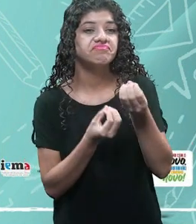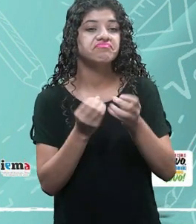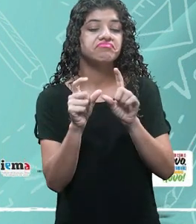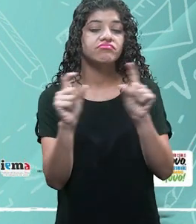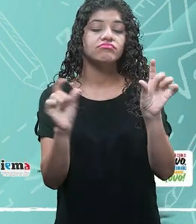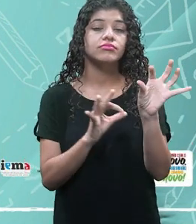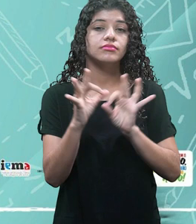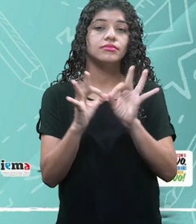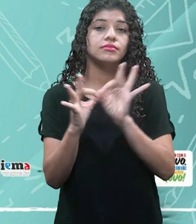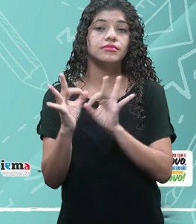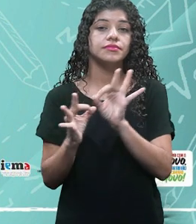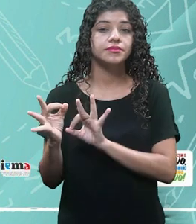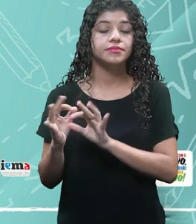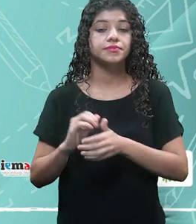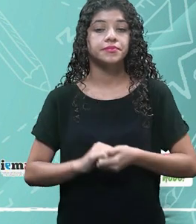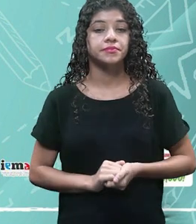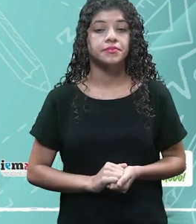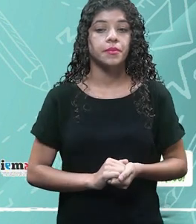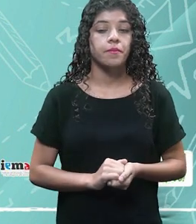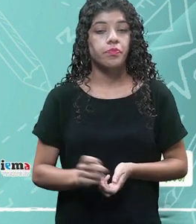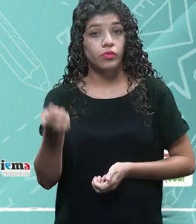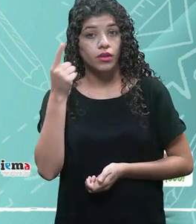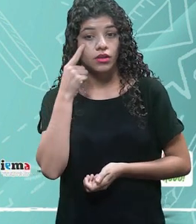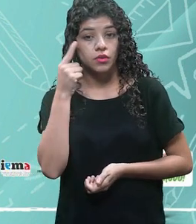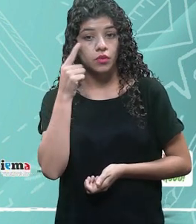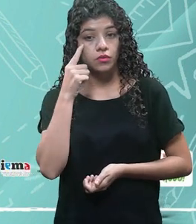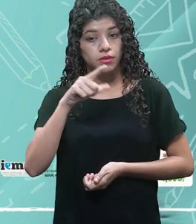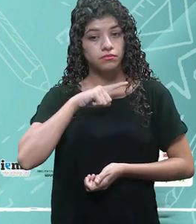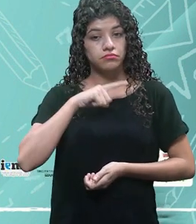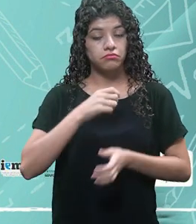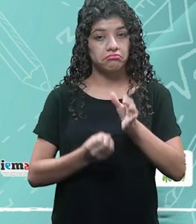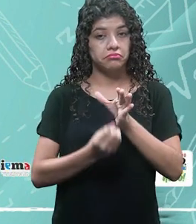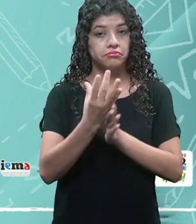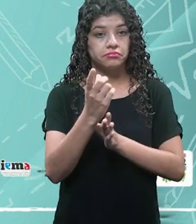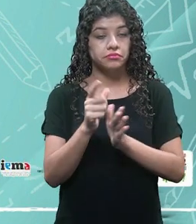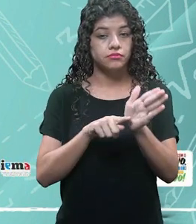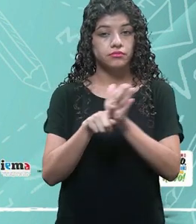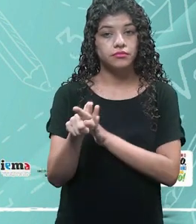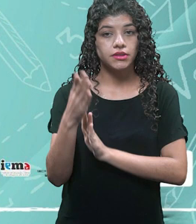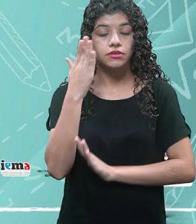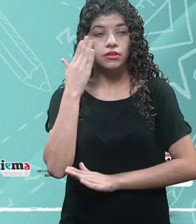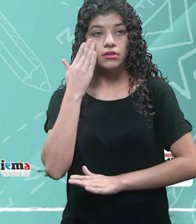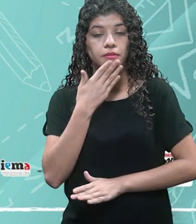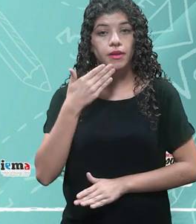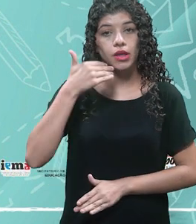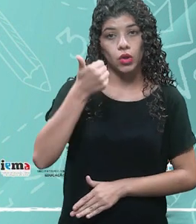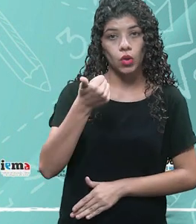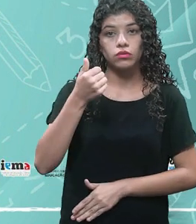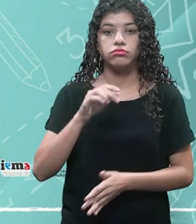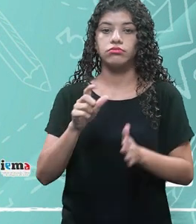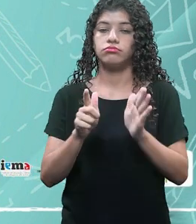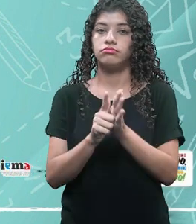as perguntas tá anotar as dúvidas que surgirem e elaborar perguntas para se compreender melhor um fato em uma folha à